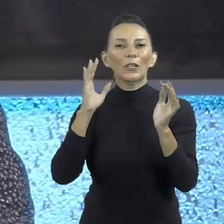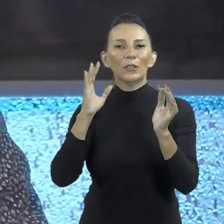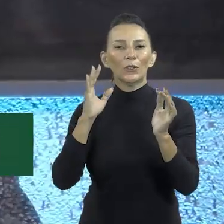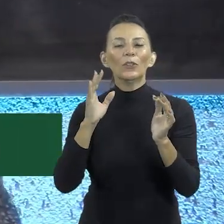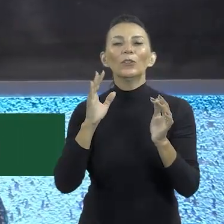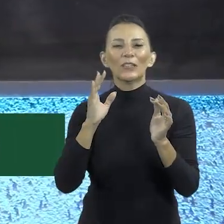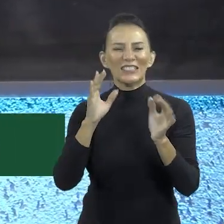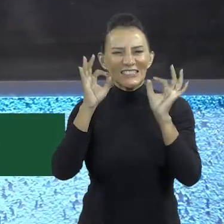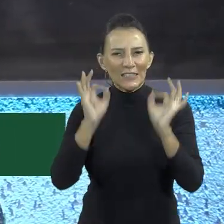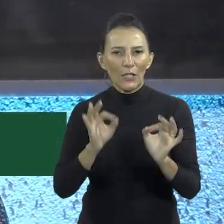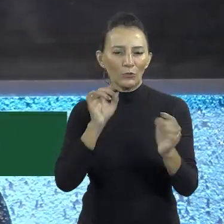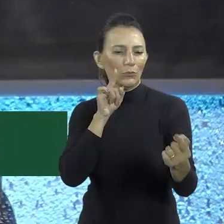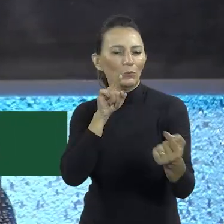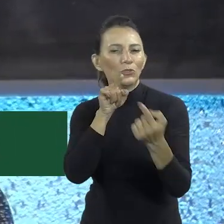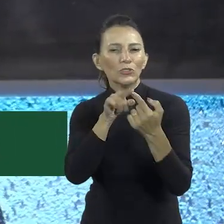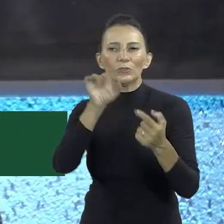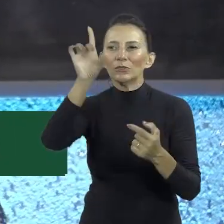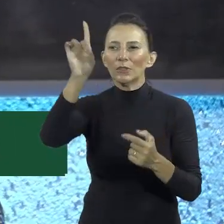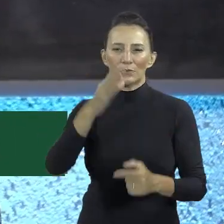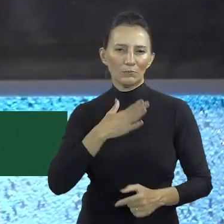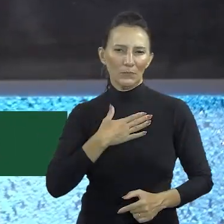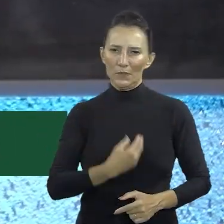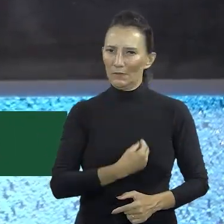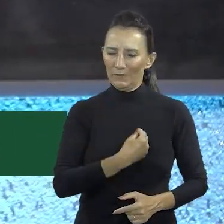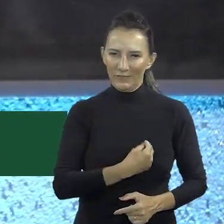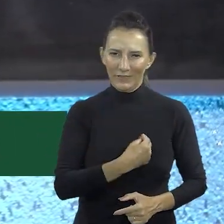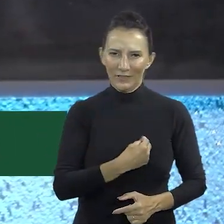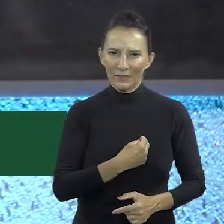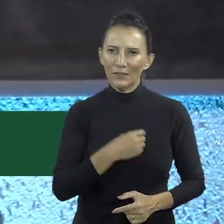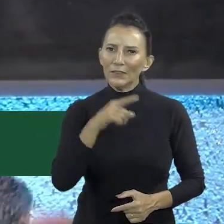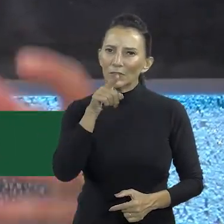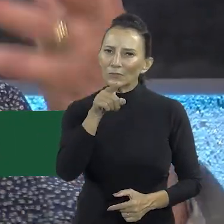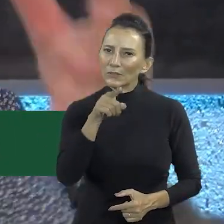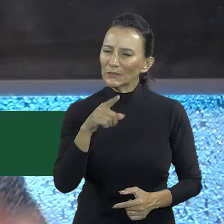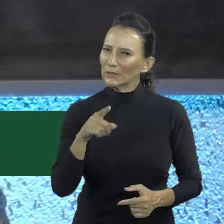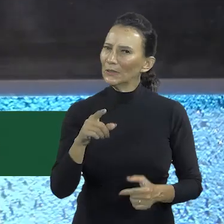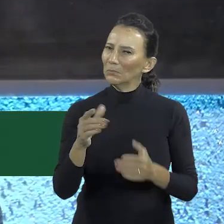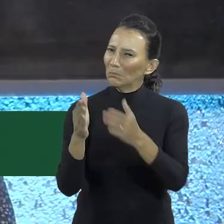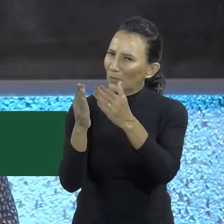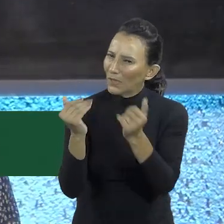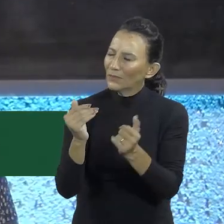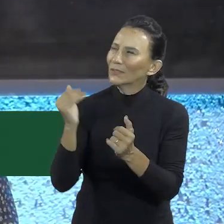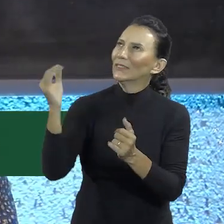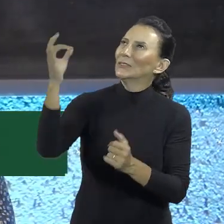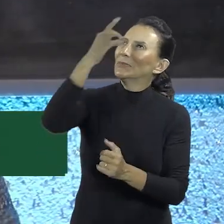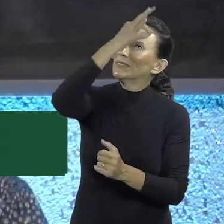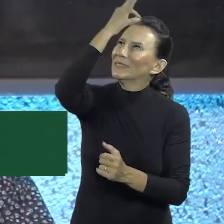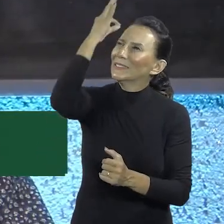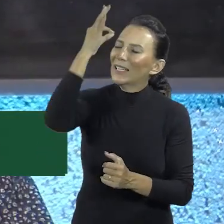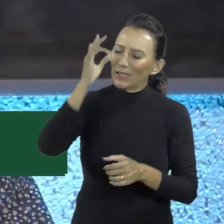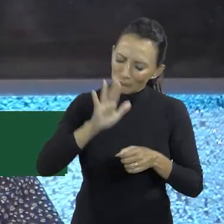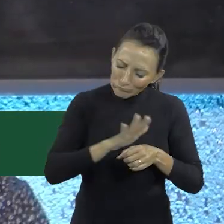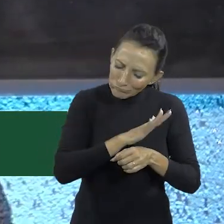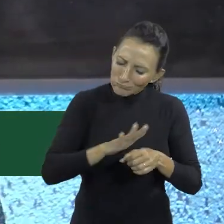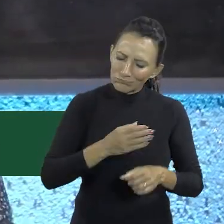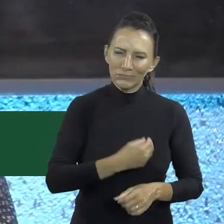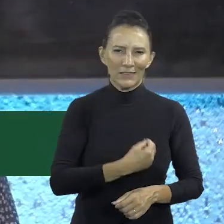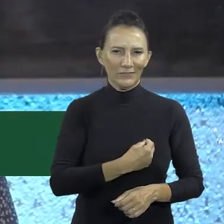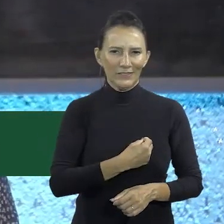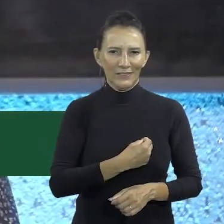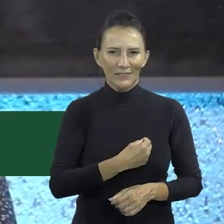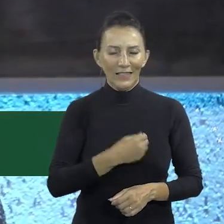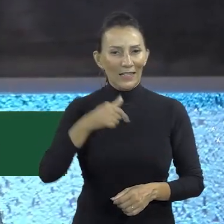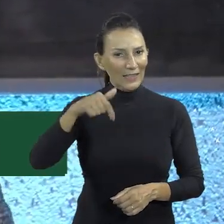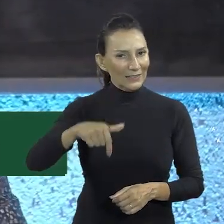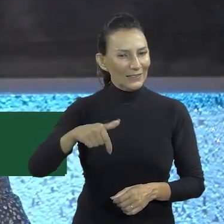Então clame a Deus, ore, peça que o Espírito Santo encha a sua vida. Tivemos aqui o pastor Hernani,